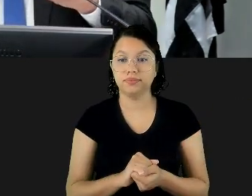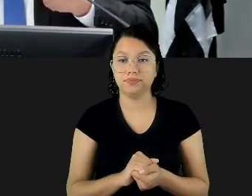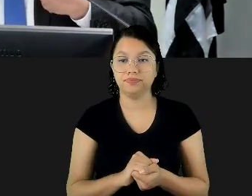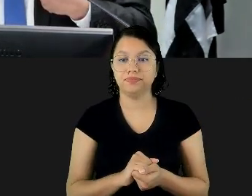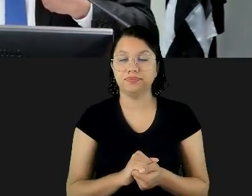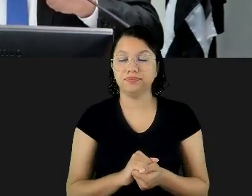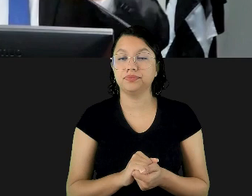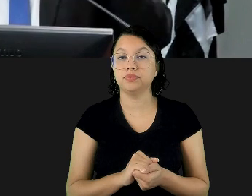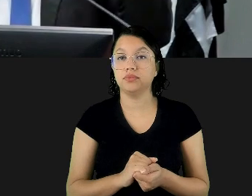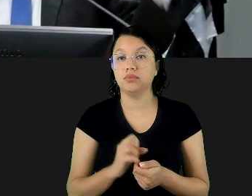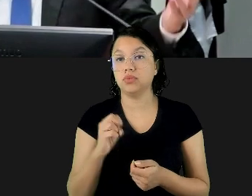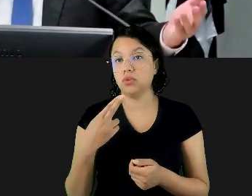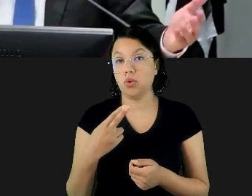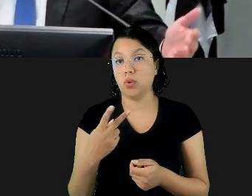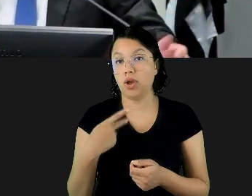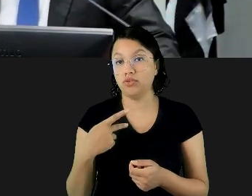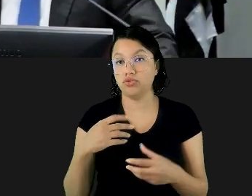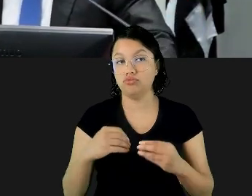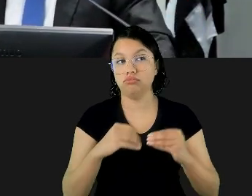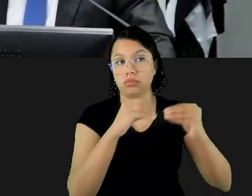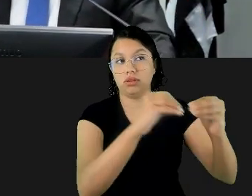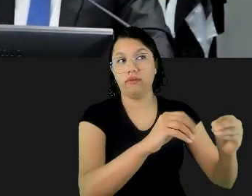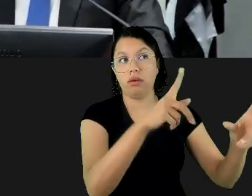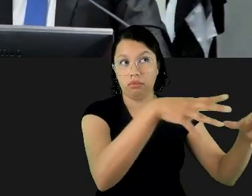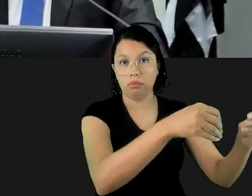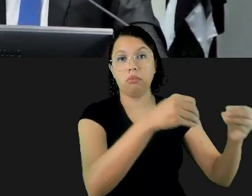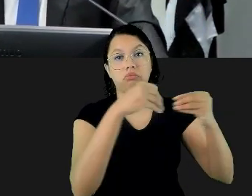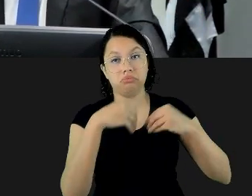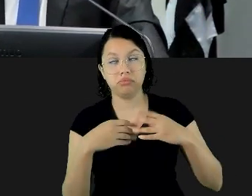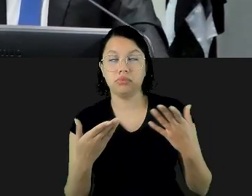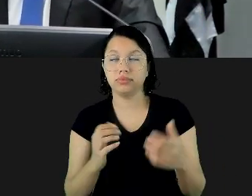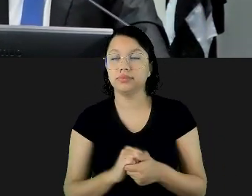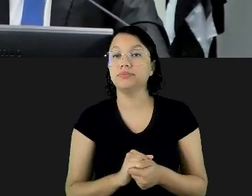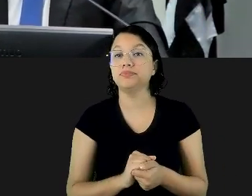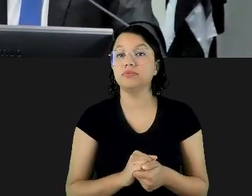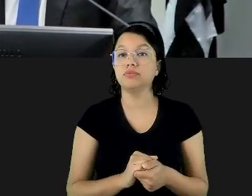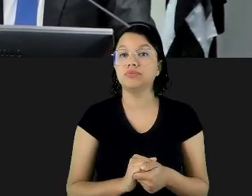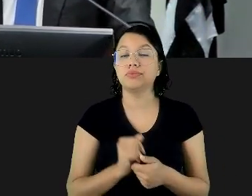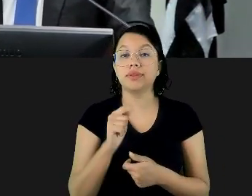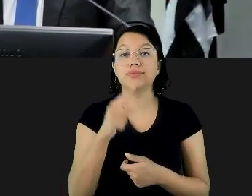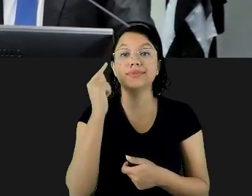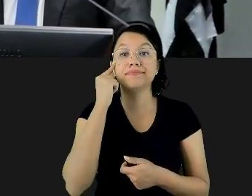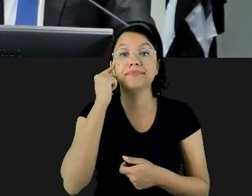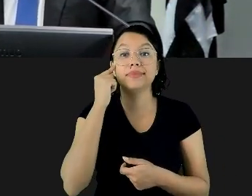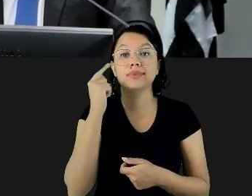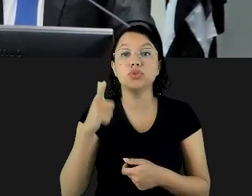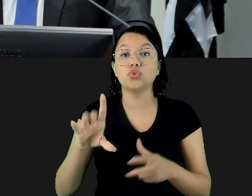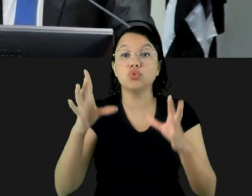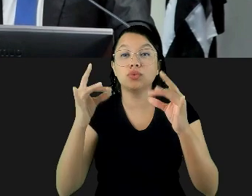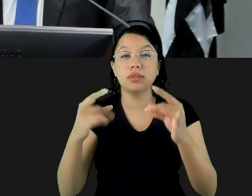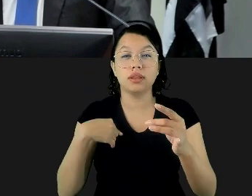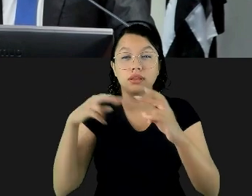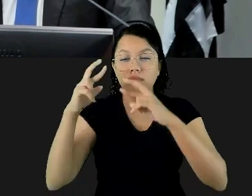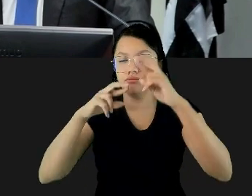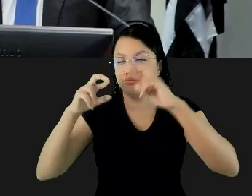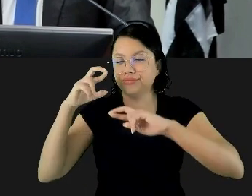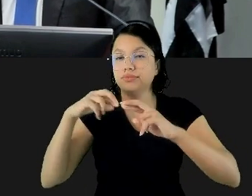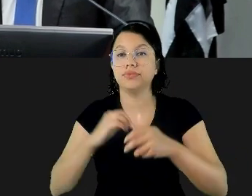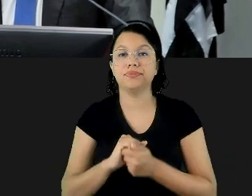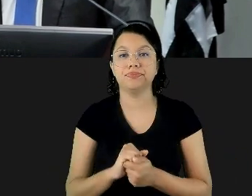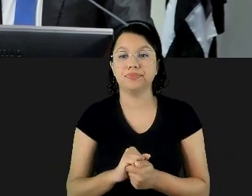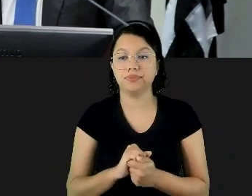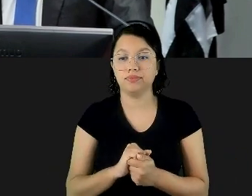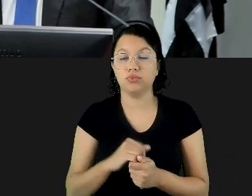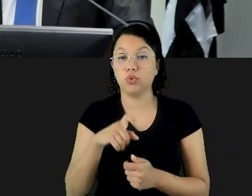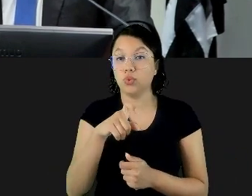queremos levar para eles. Para vocês terem uma ideia de outro detalhe que eu observei, o ex-presidente